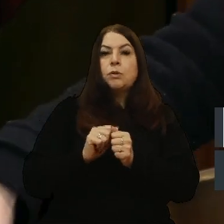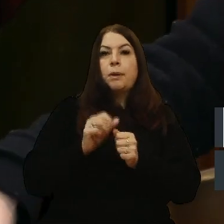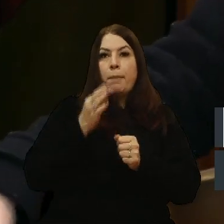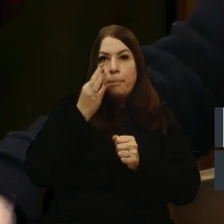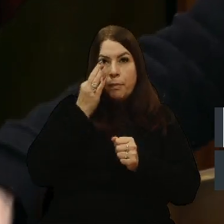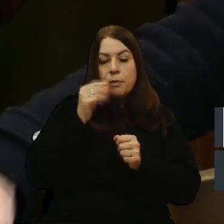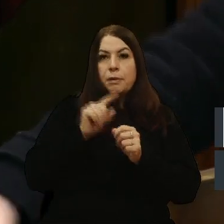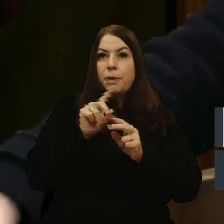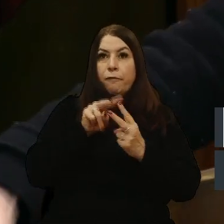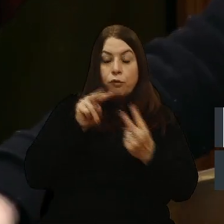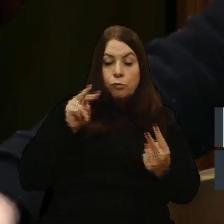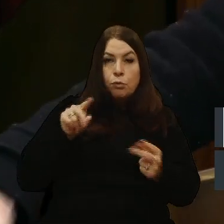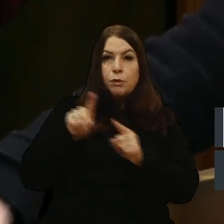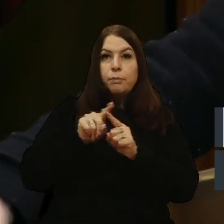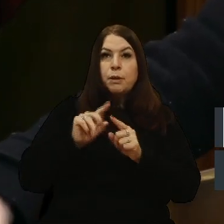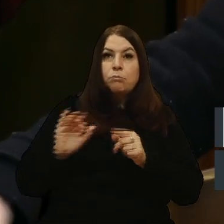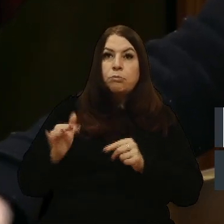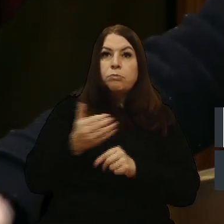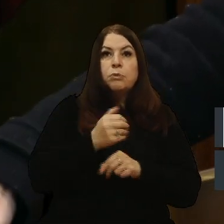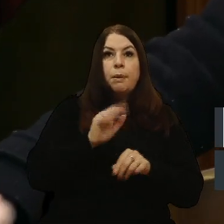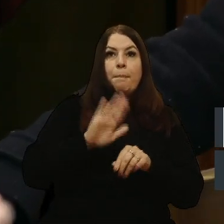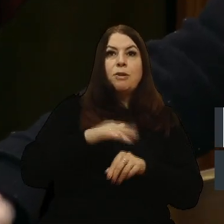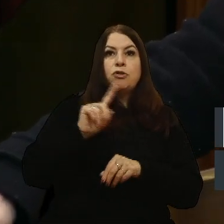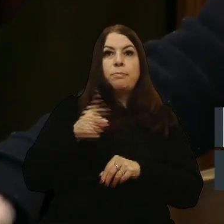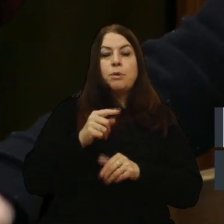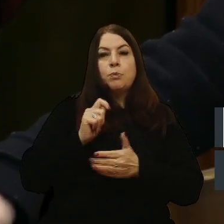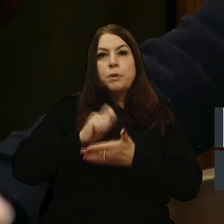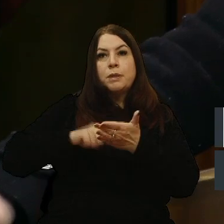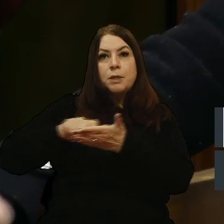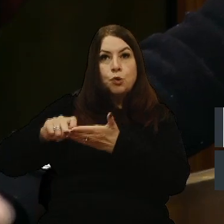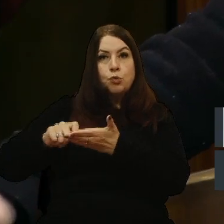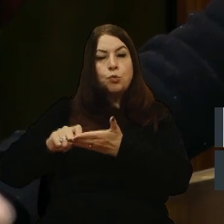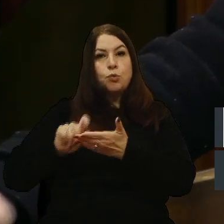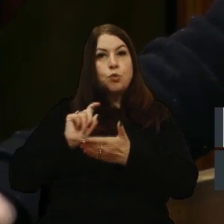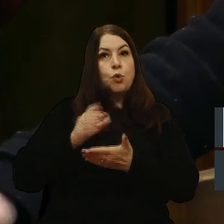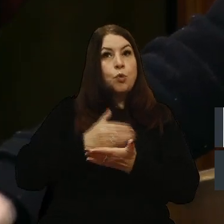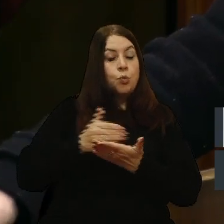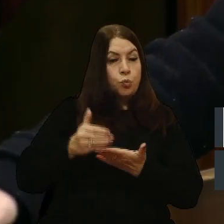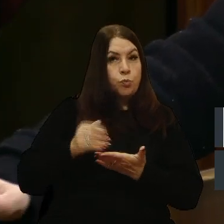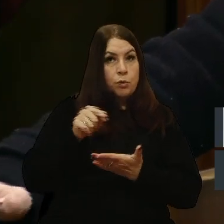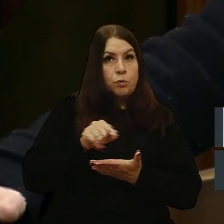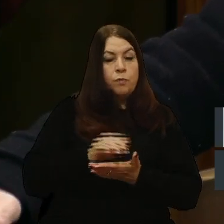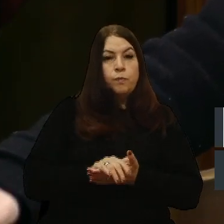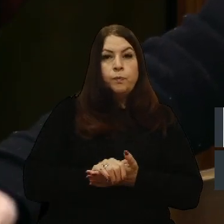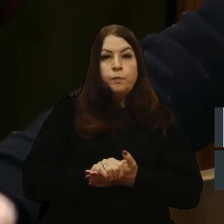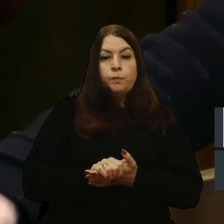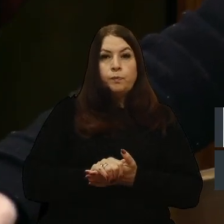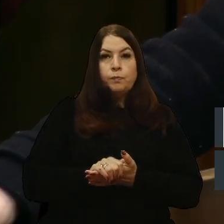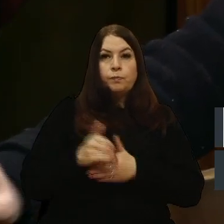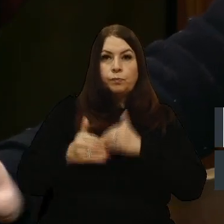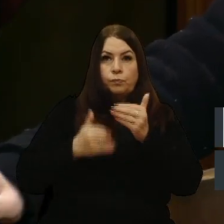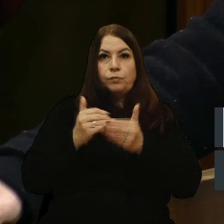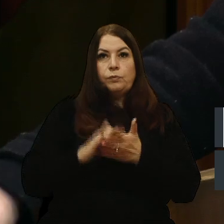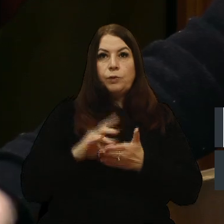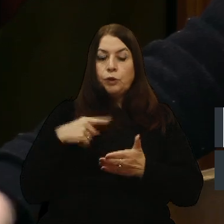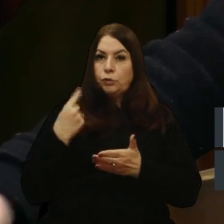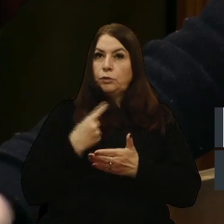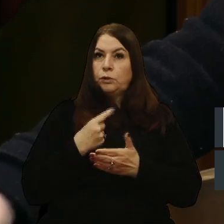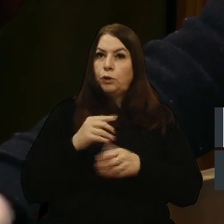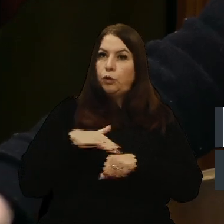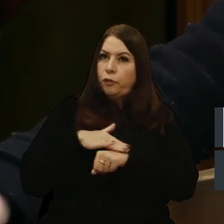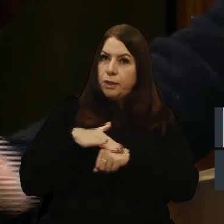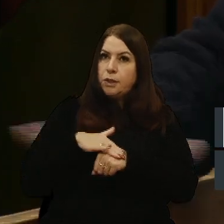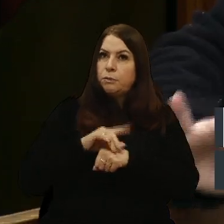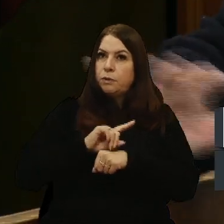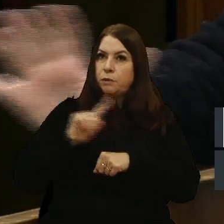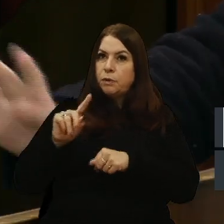também virtual, e já coletamos mais de 1.000 assinaturas, né? Só no início desse processo. Nós dialogamos e levamos